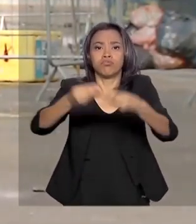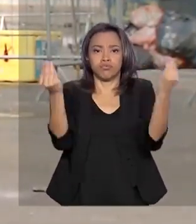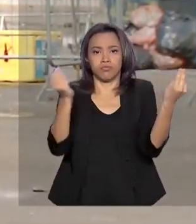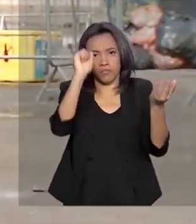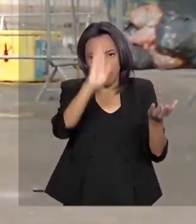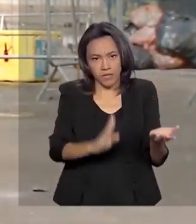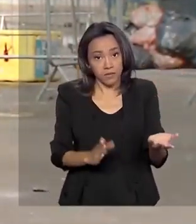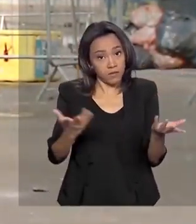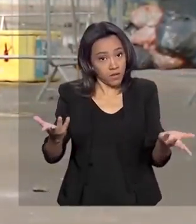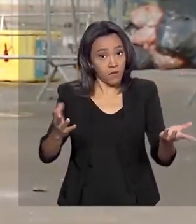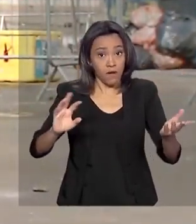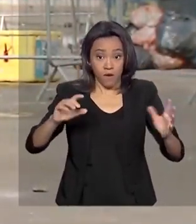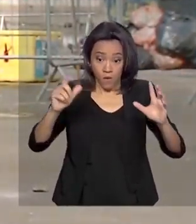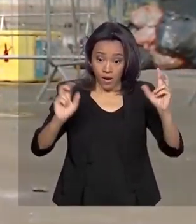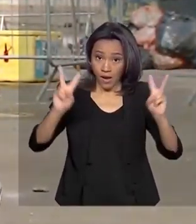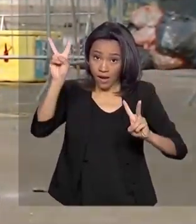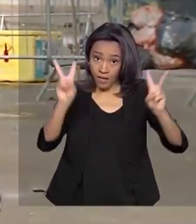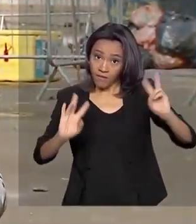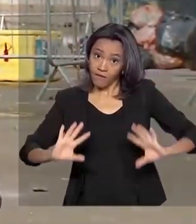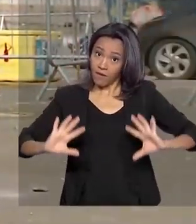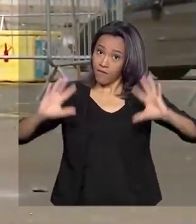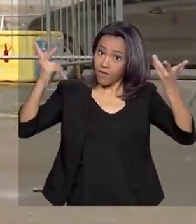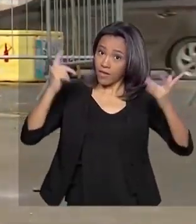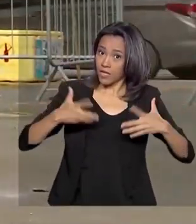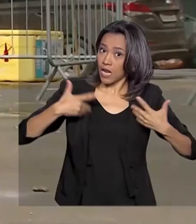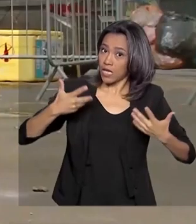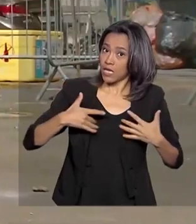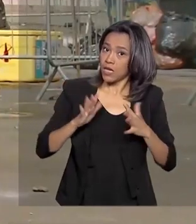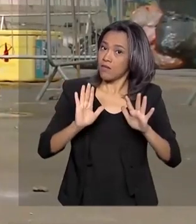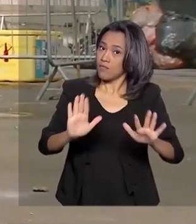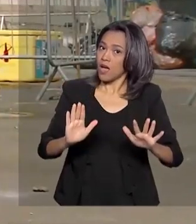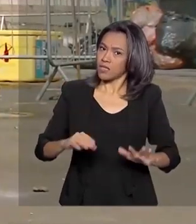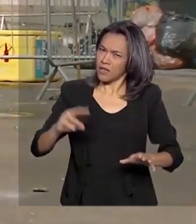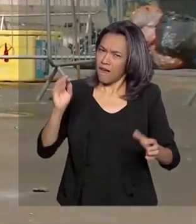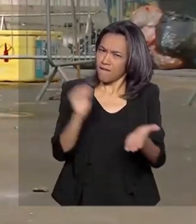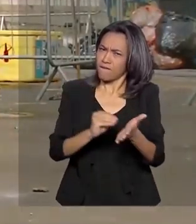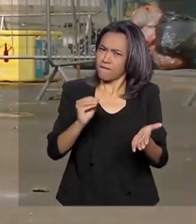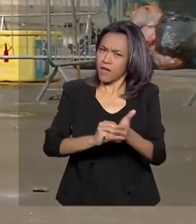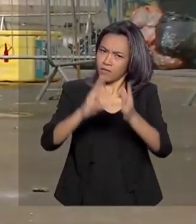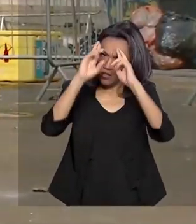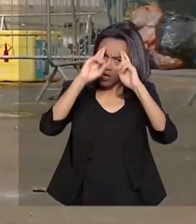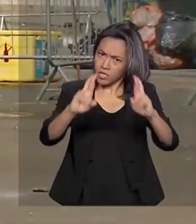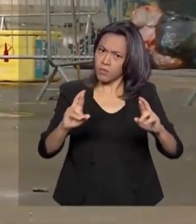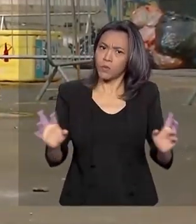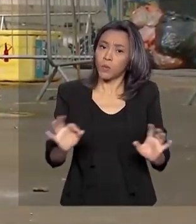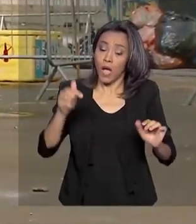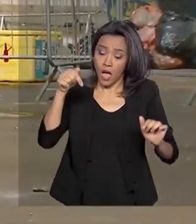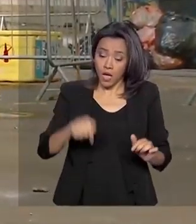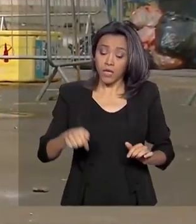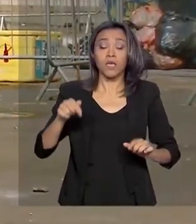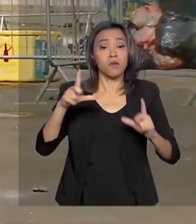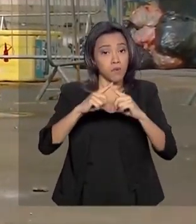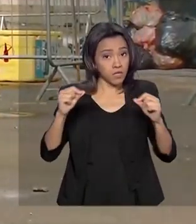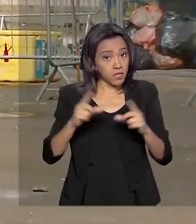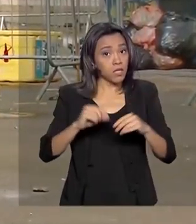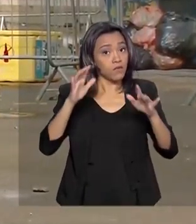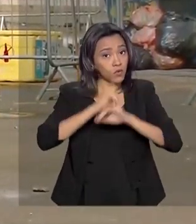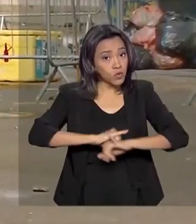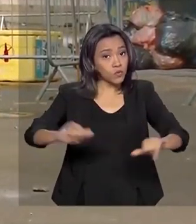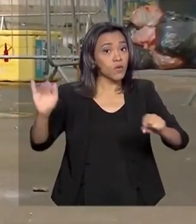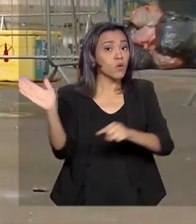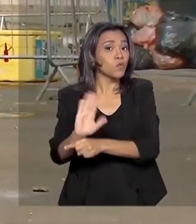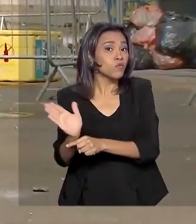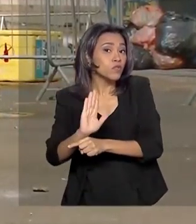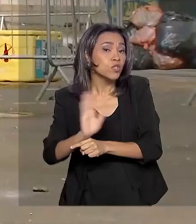carnaval é lugar de festa, de muita alegria, mas não tem espaço para falta de respeito. Por isso aqui em Brasília foi lançada uma campanha em relação ao combate